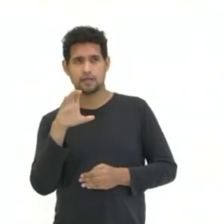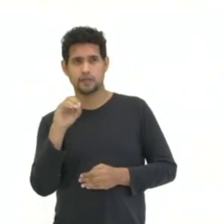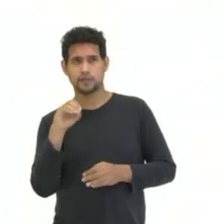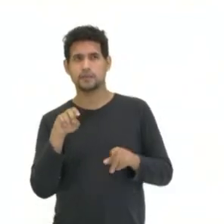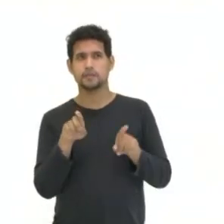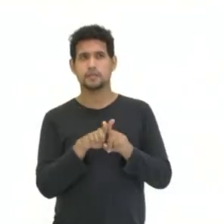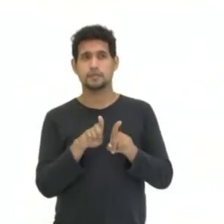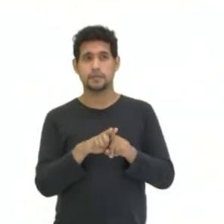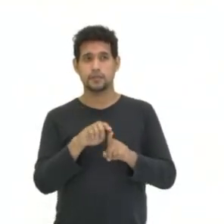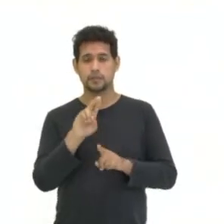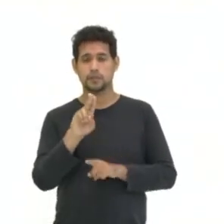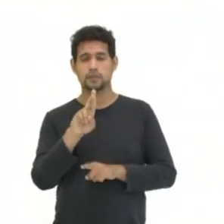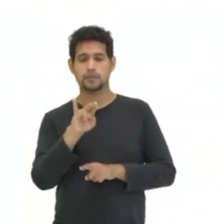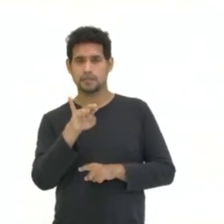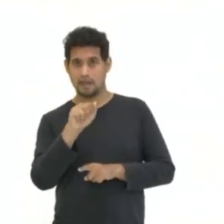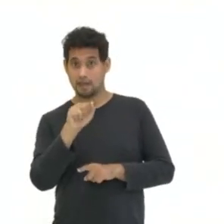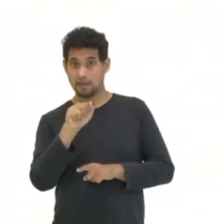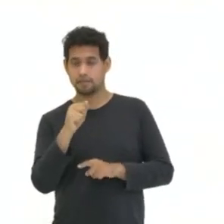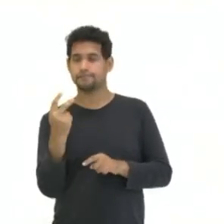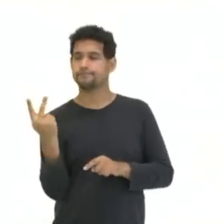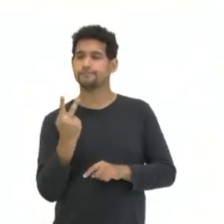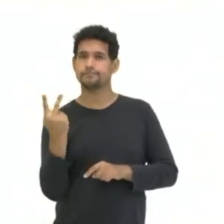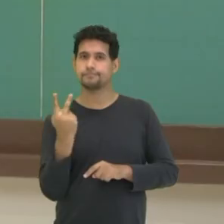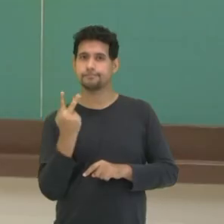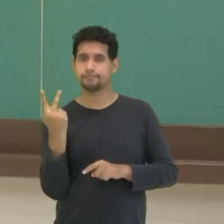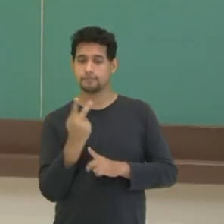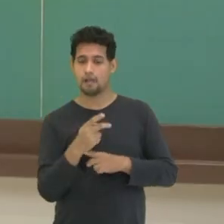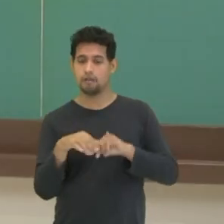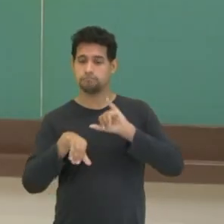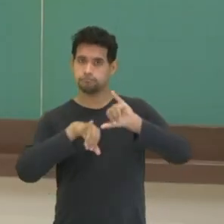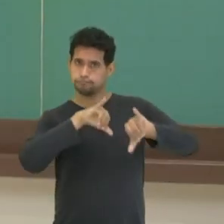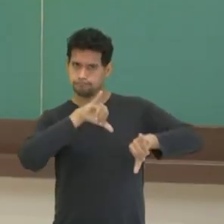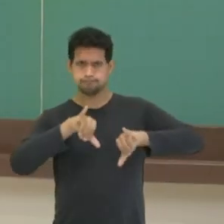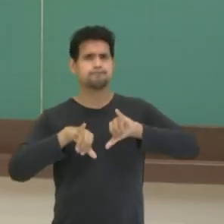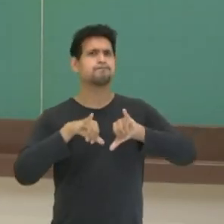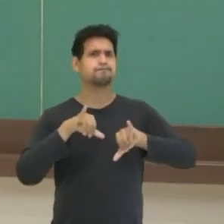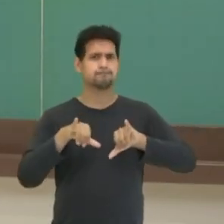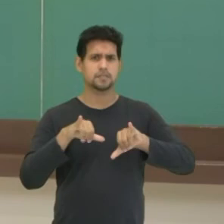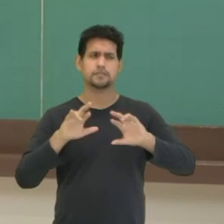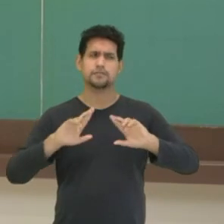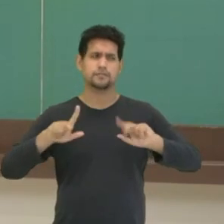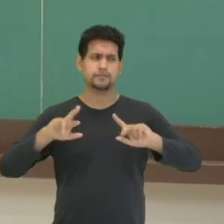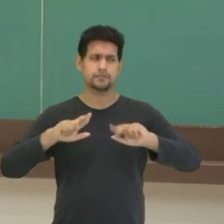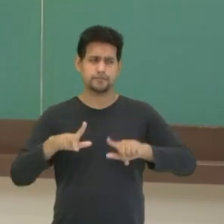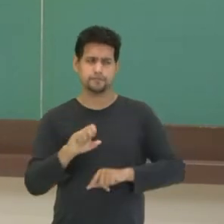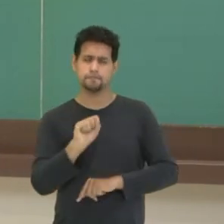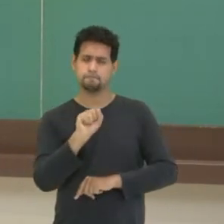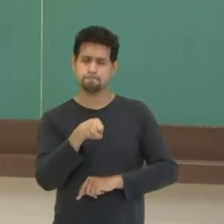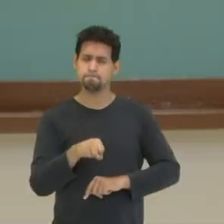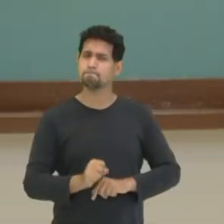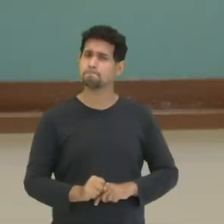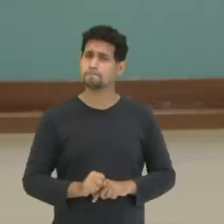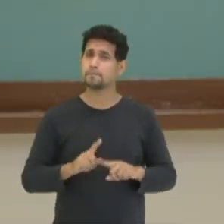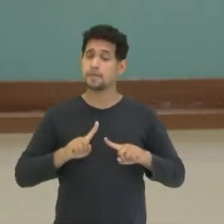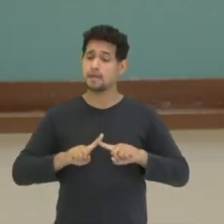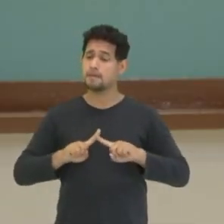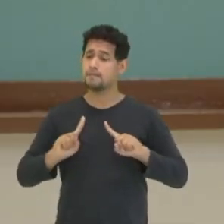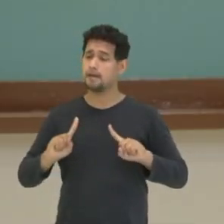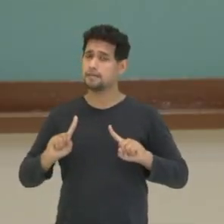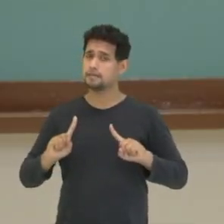a ureia. São duas substâncias químicas bastante diferentes, mas